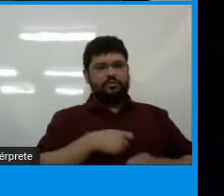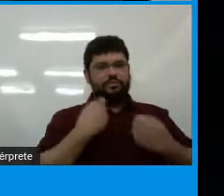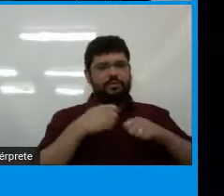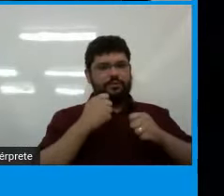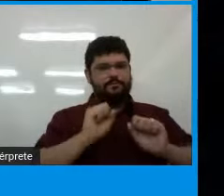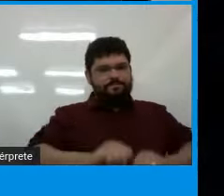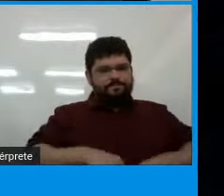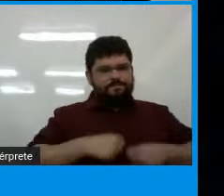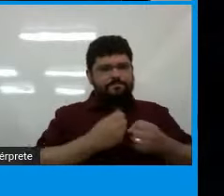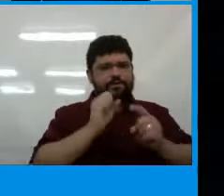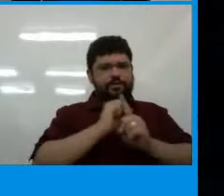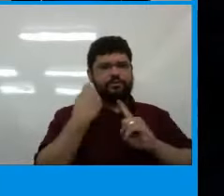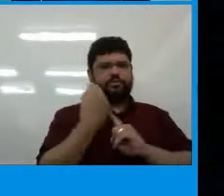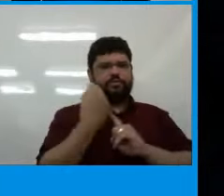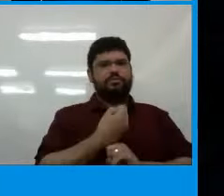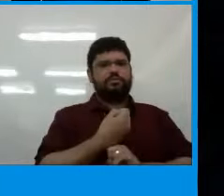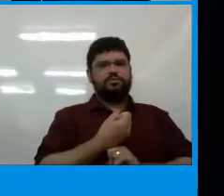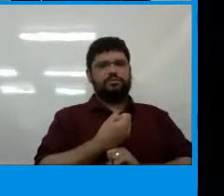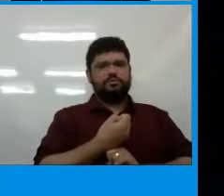social.